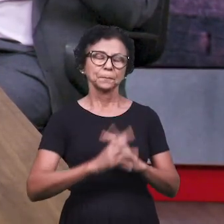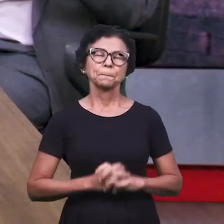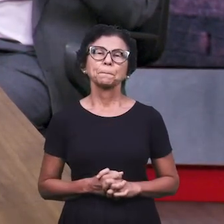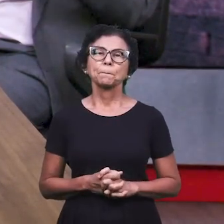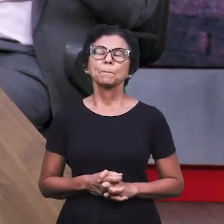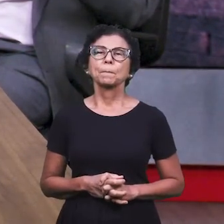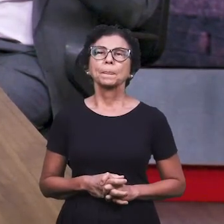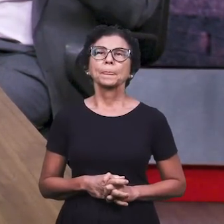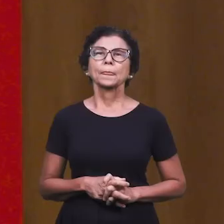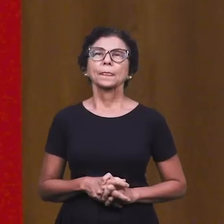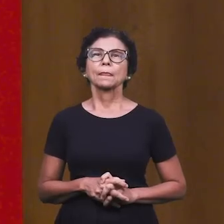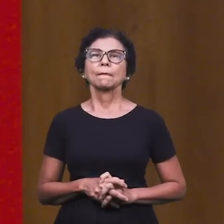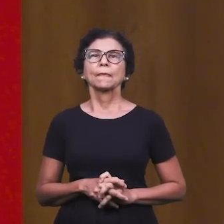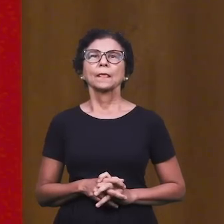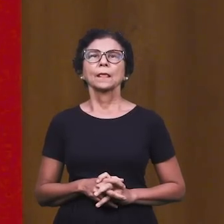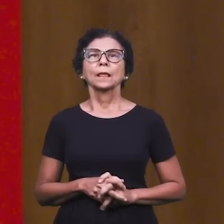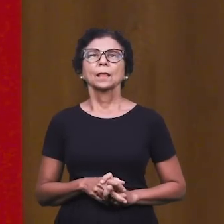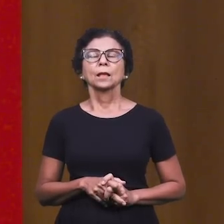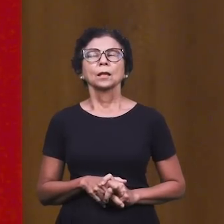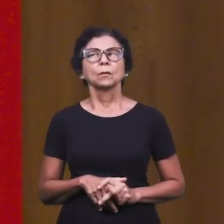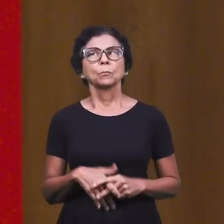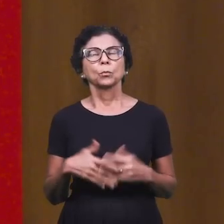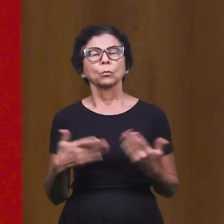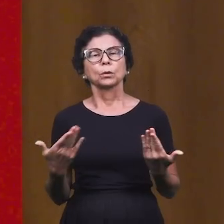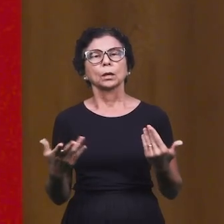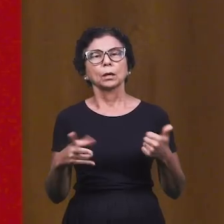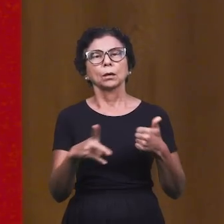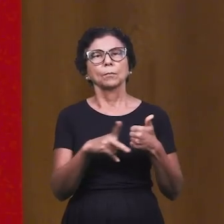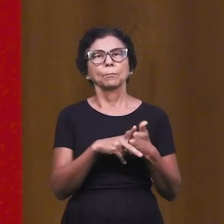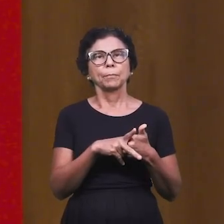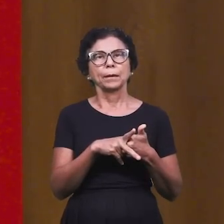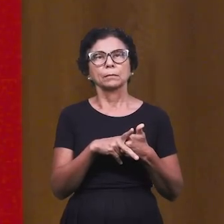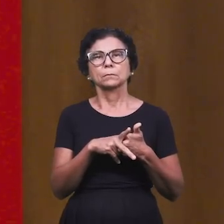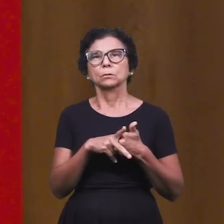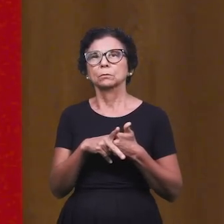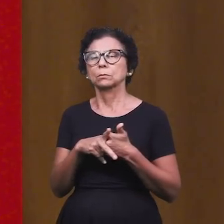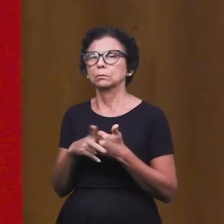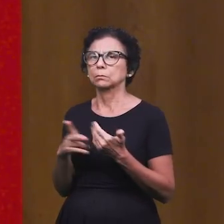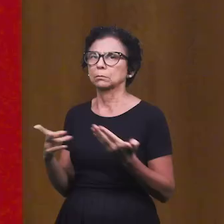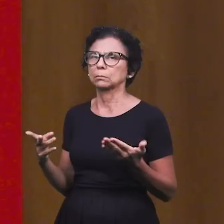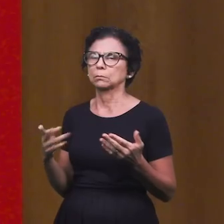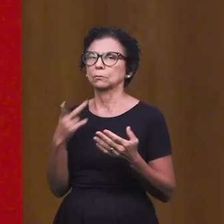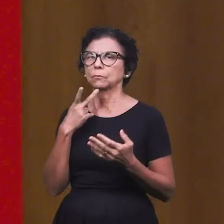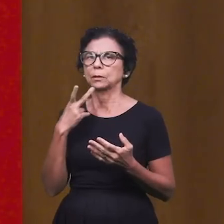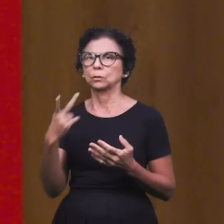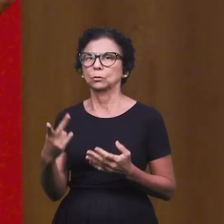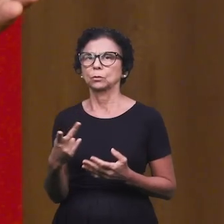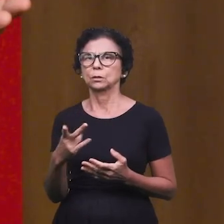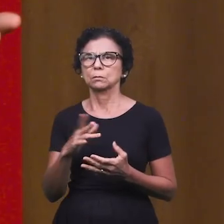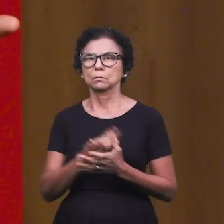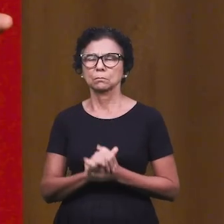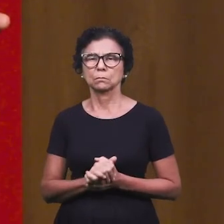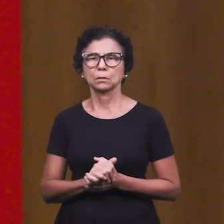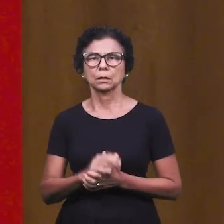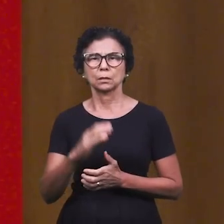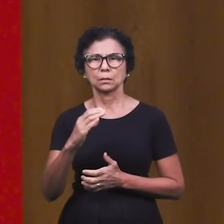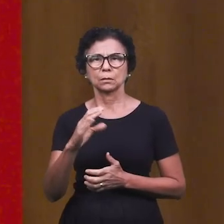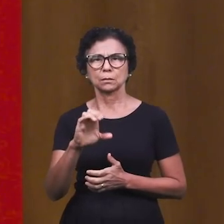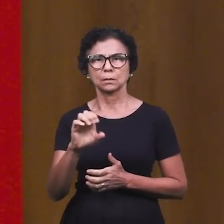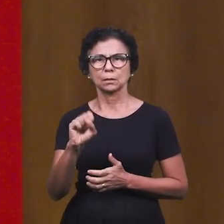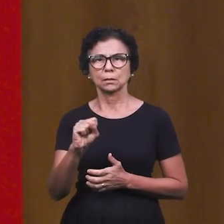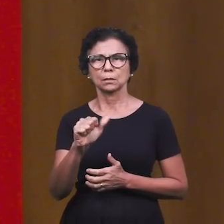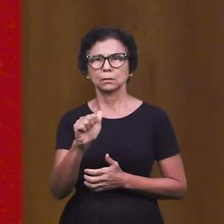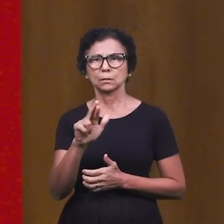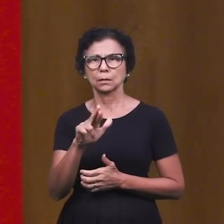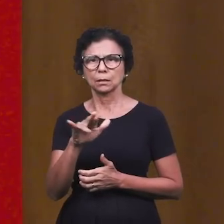foi em Cesareia de Filipos, né? Dentro de Israel. Não foi em outro lugar, muito menos em Roma, né? Exatamente. Em